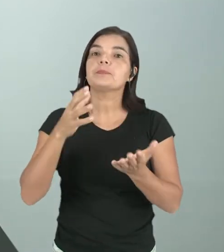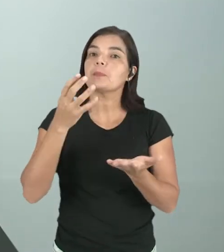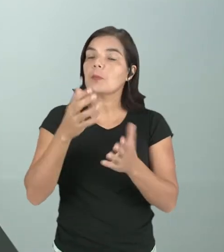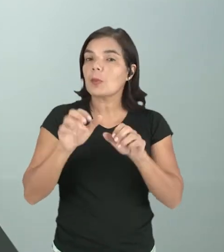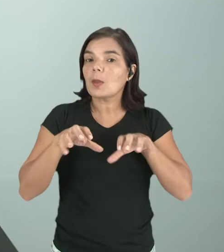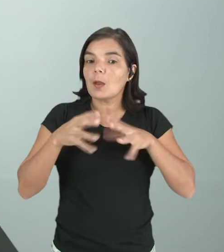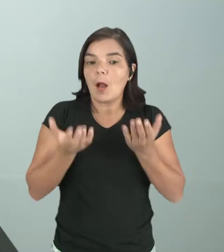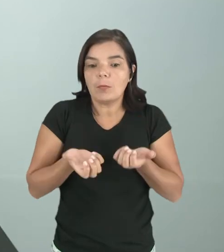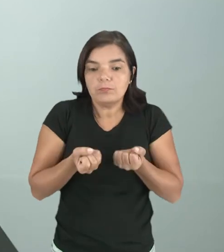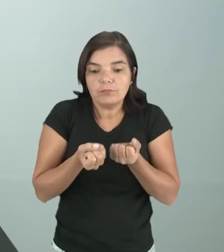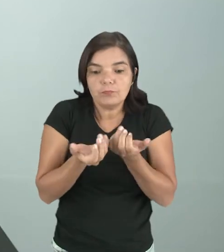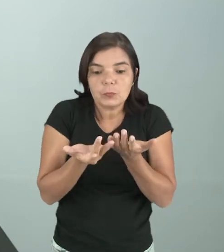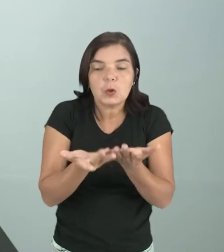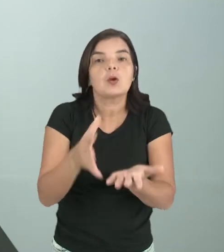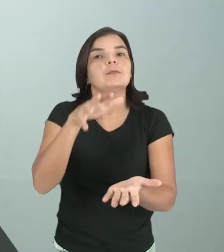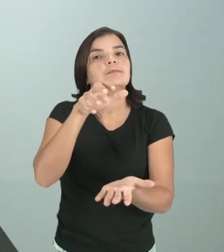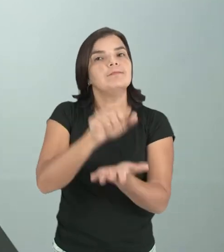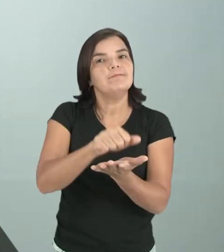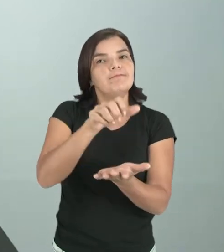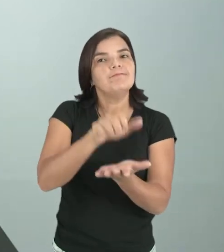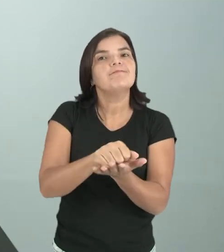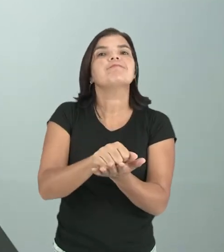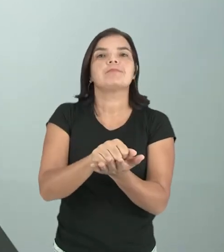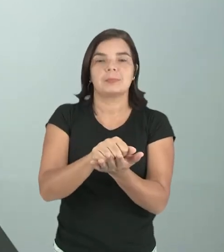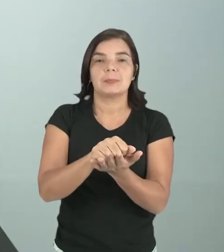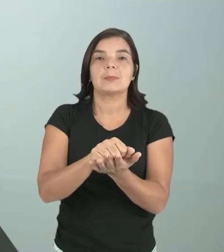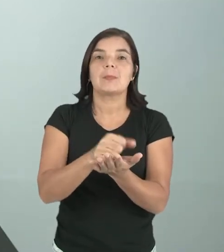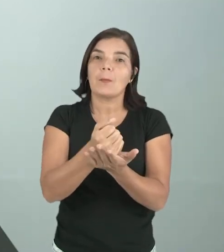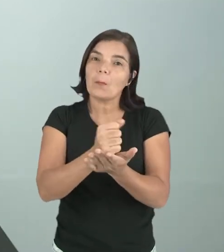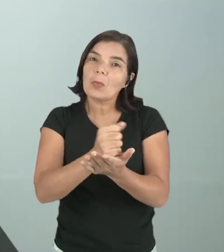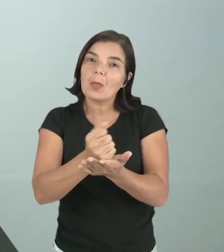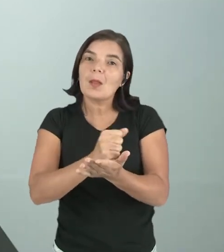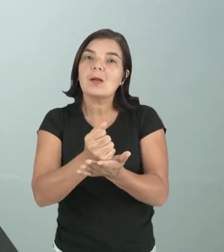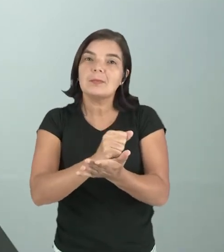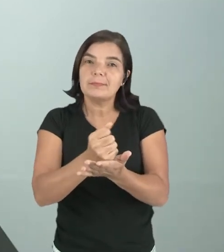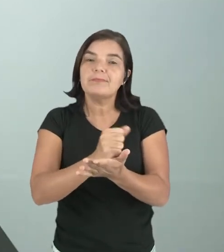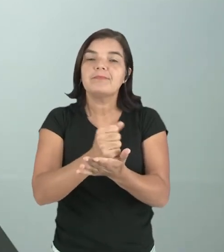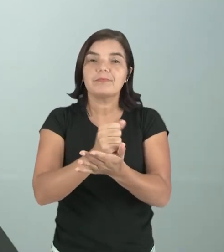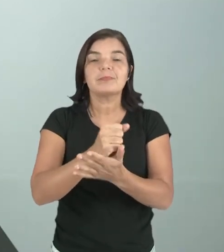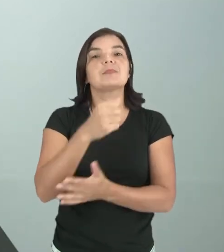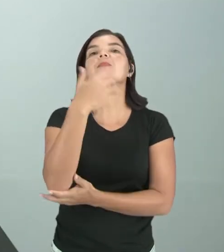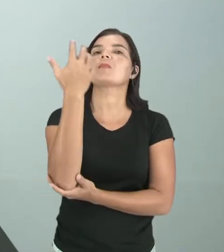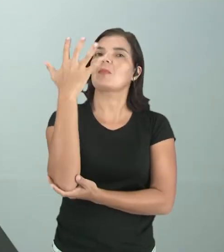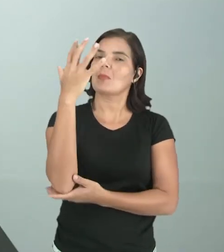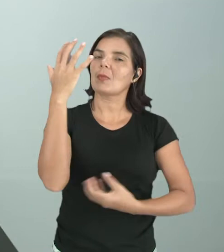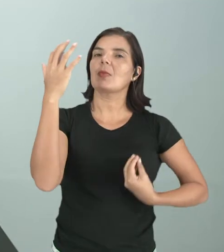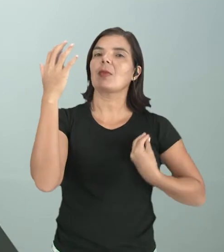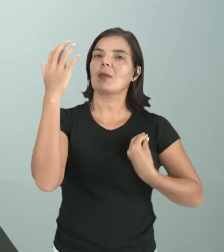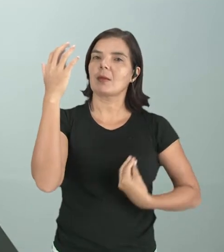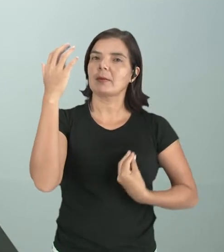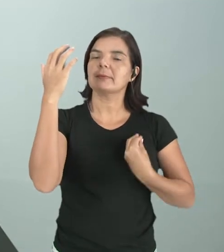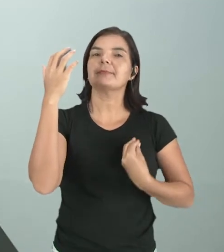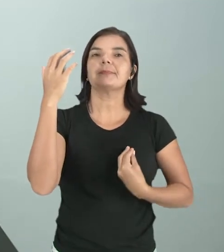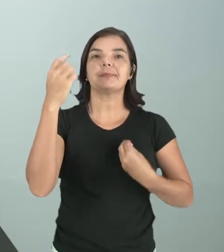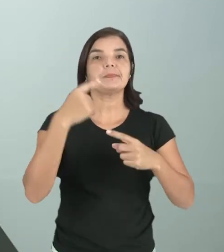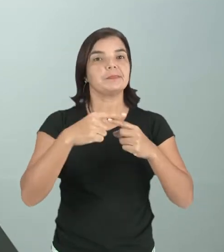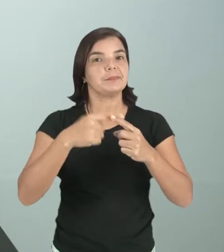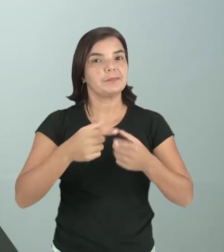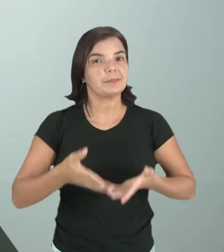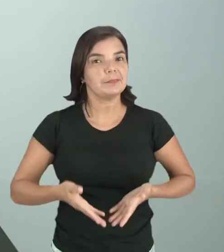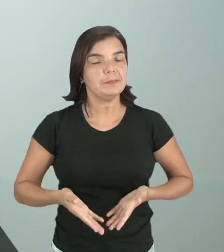as frutíferas, não é? E a gente já aprendeu que as plantas, elas são seres vivos, não é? Porque elas